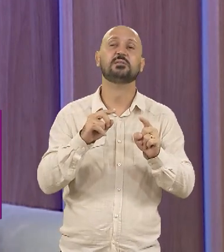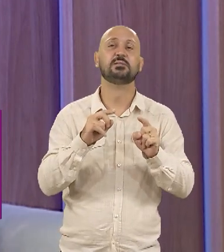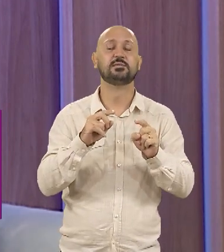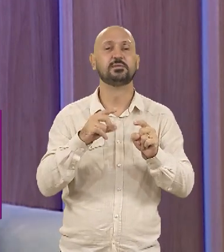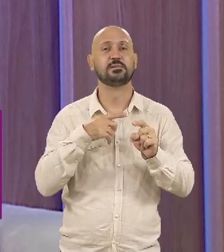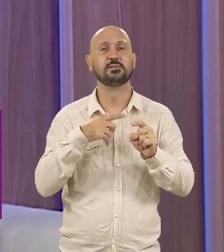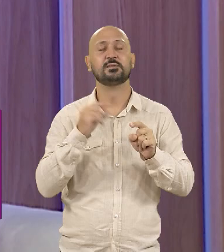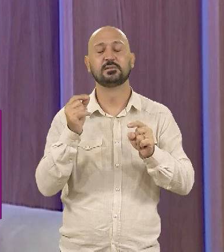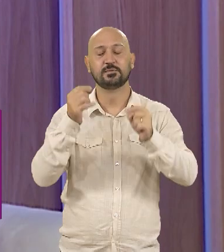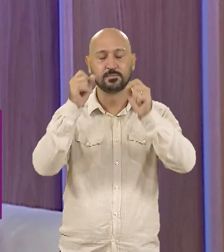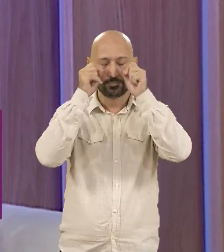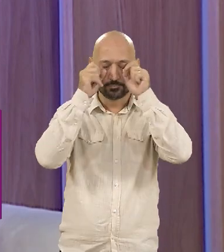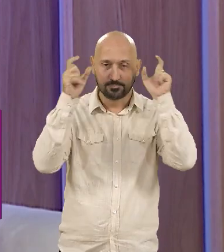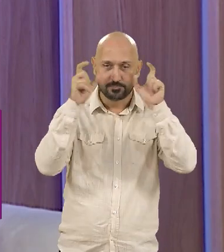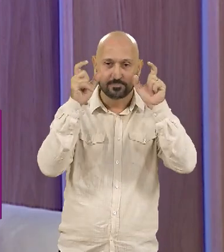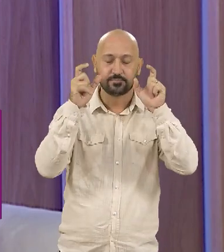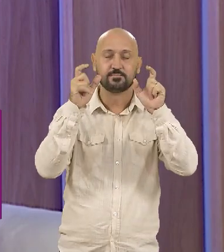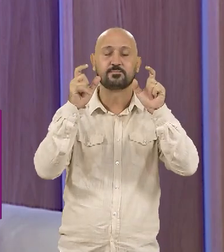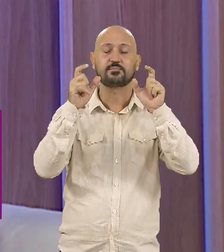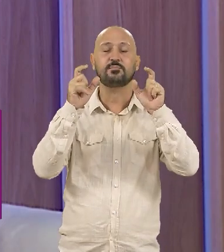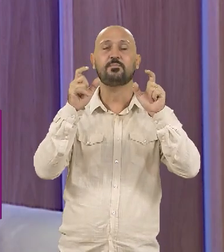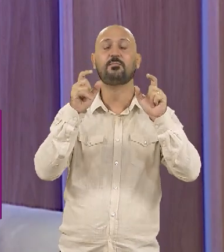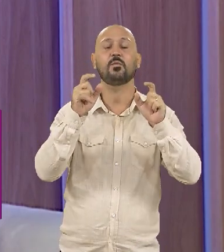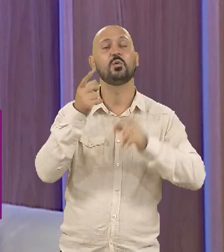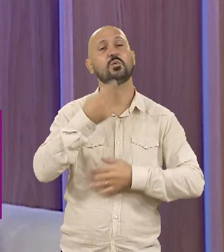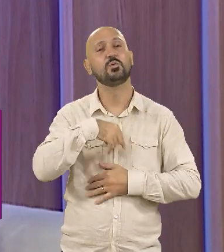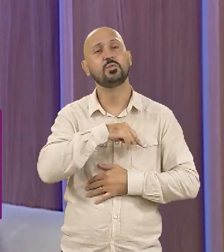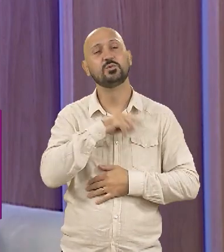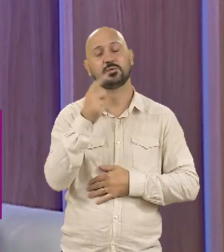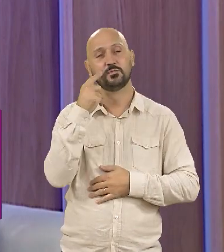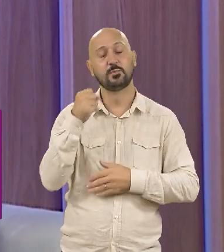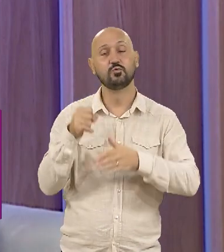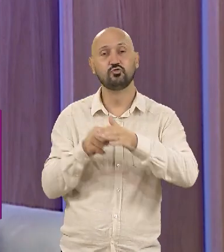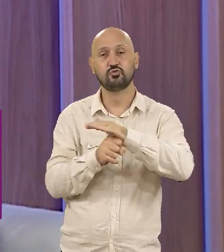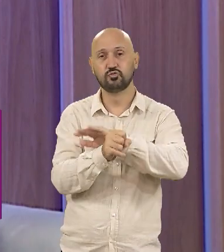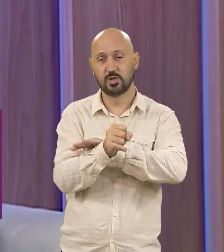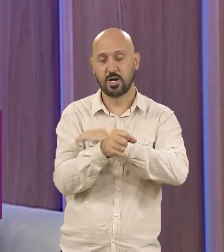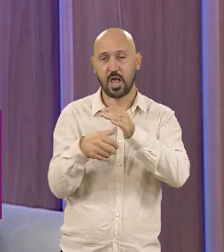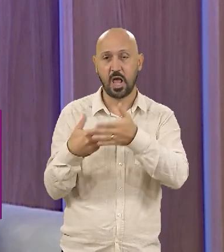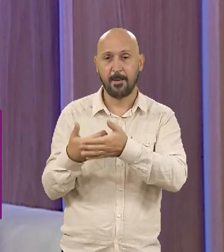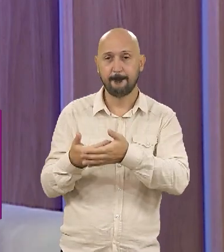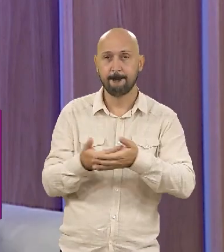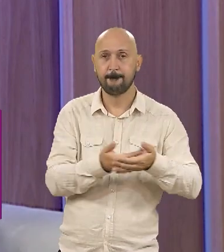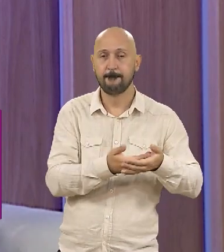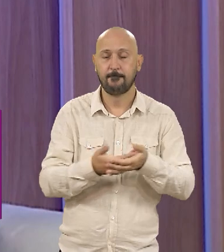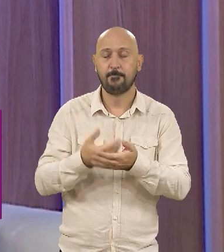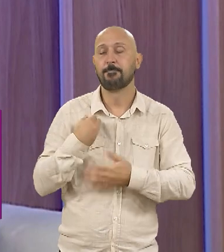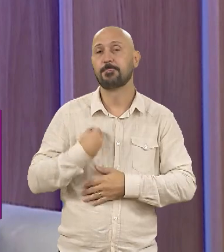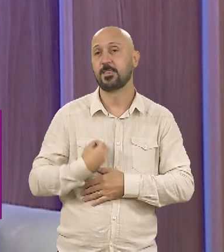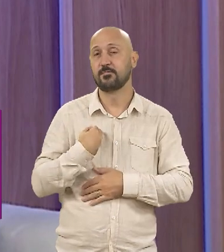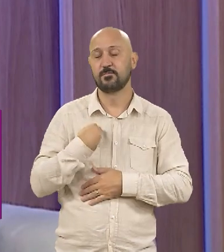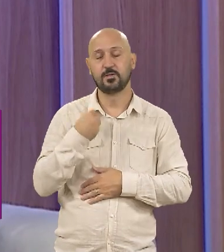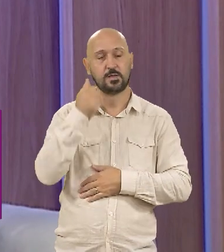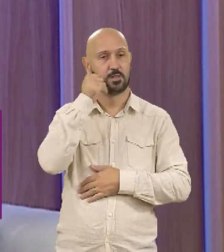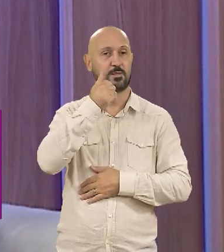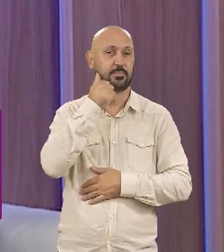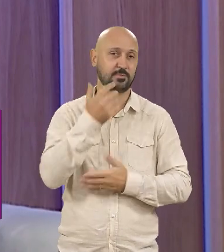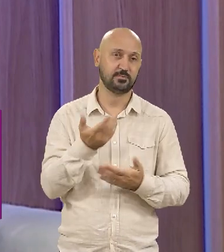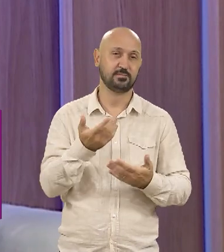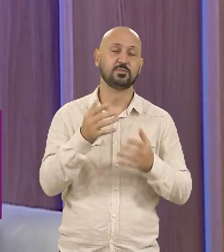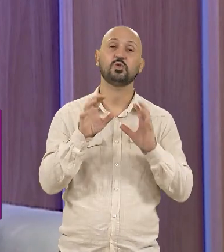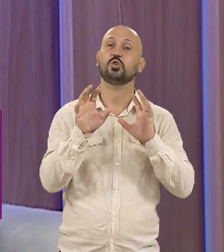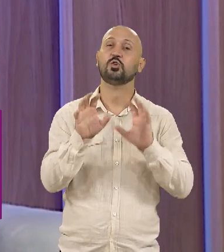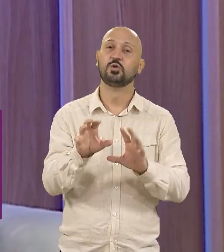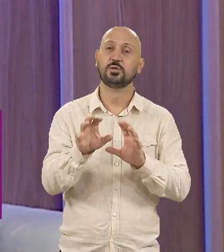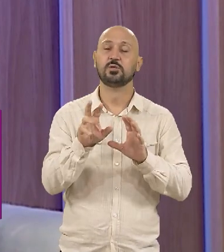nós vamos inserir esse boneco na vida dessa mulher e de que forma vai ser retirado. Então, para